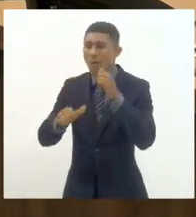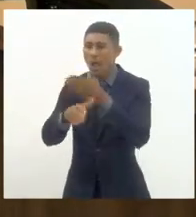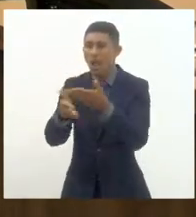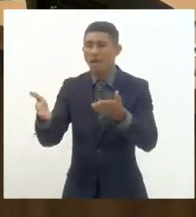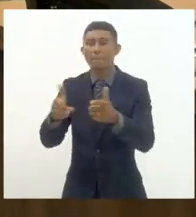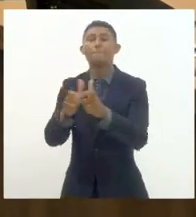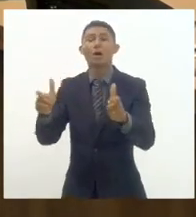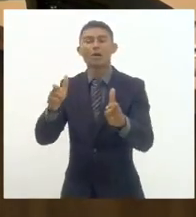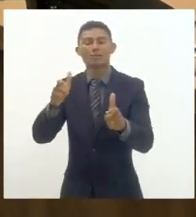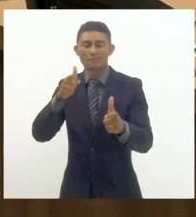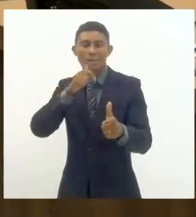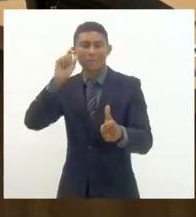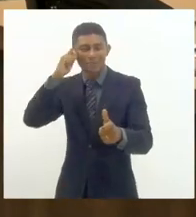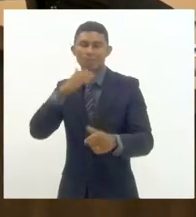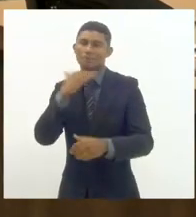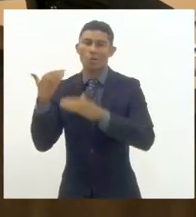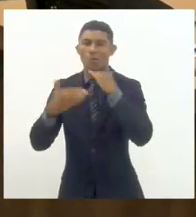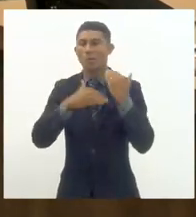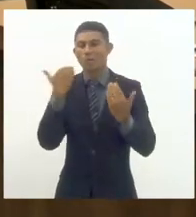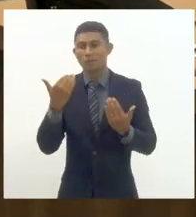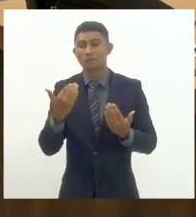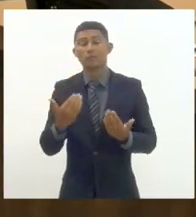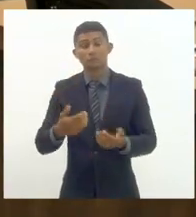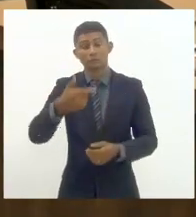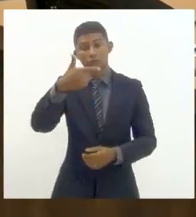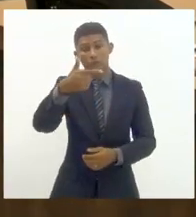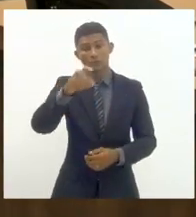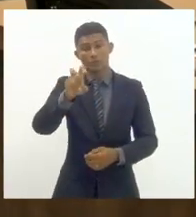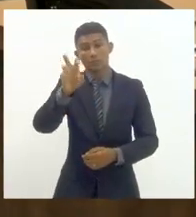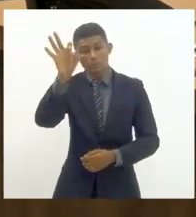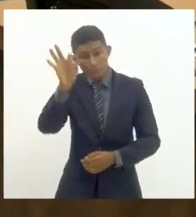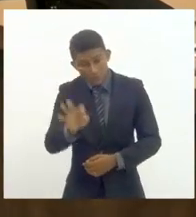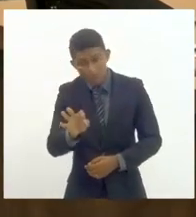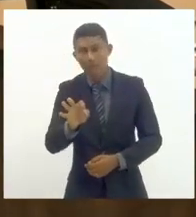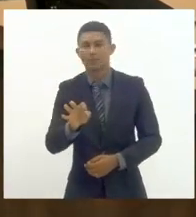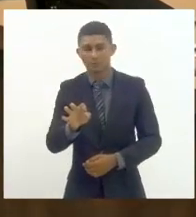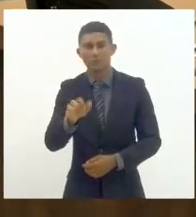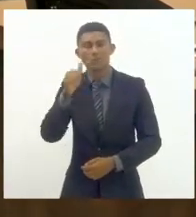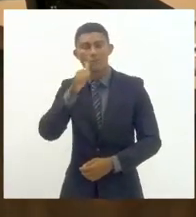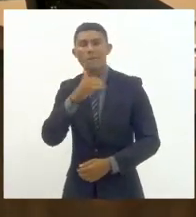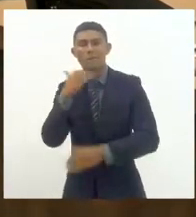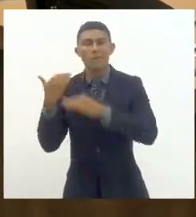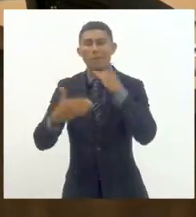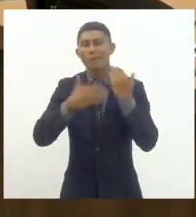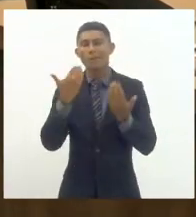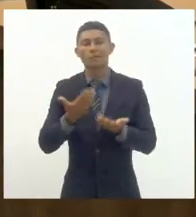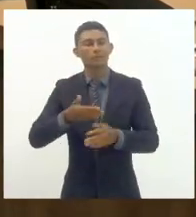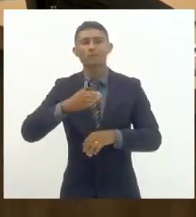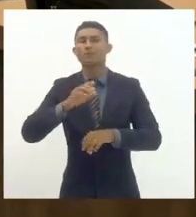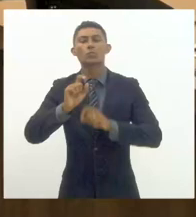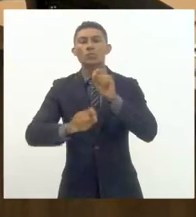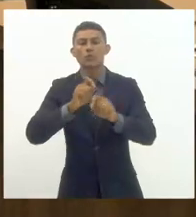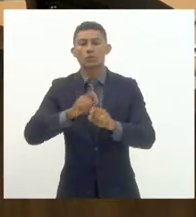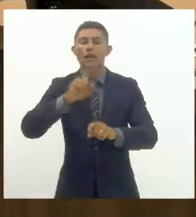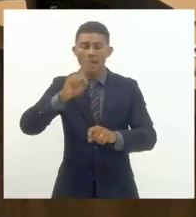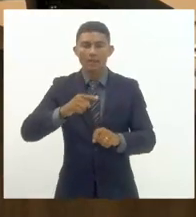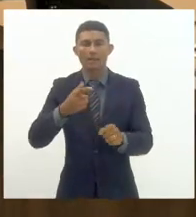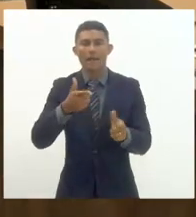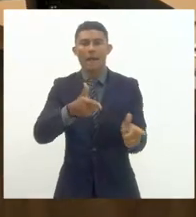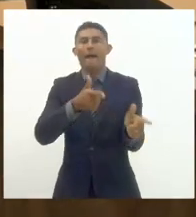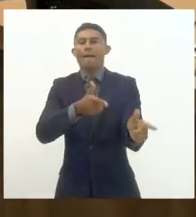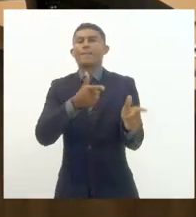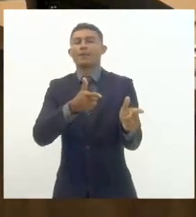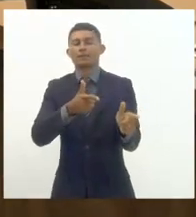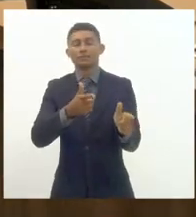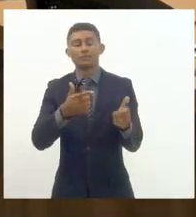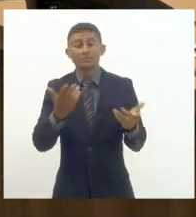dizer que o feminicídio no Brasil, 25% desse feminicídio foi causado por arma de fogo. É disso